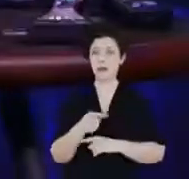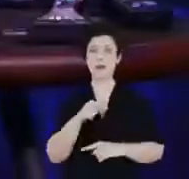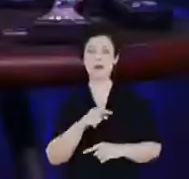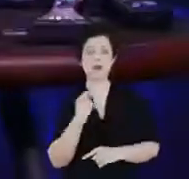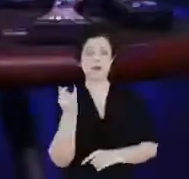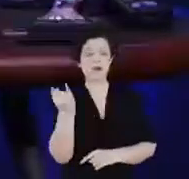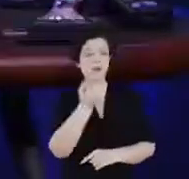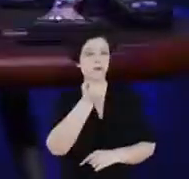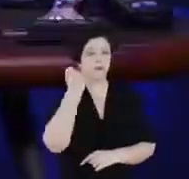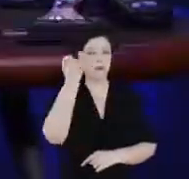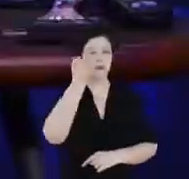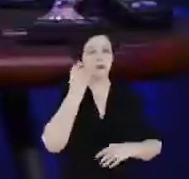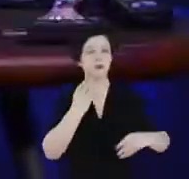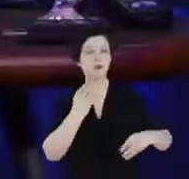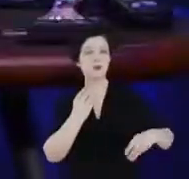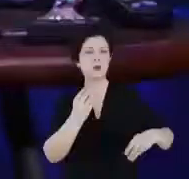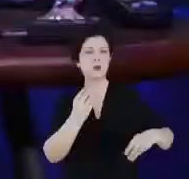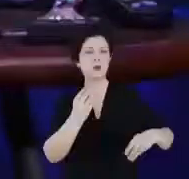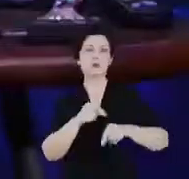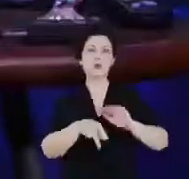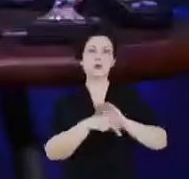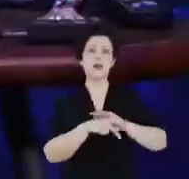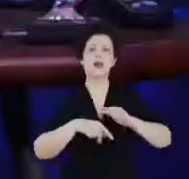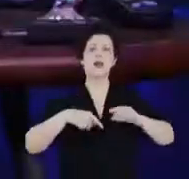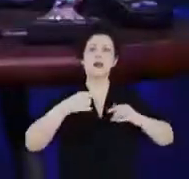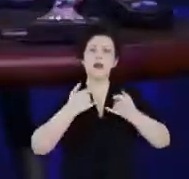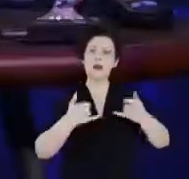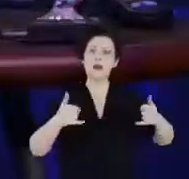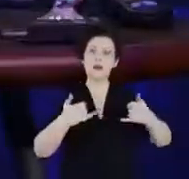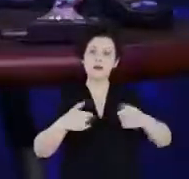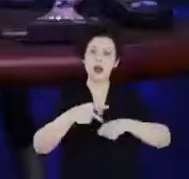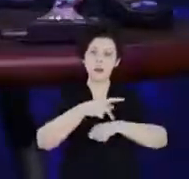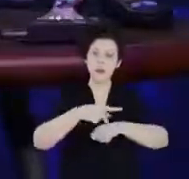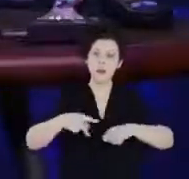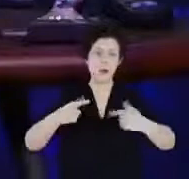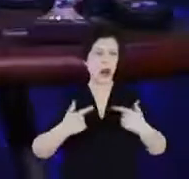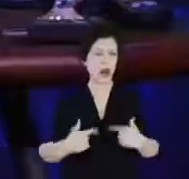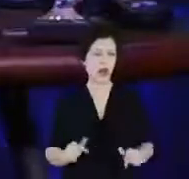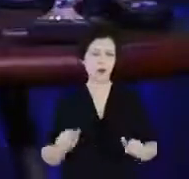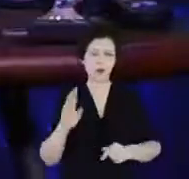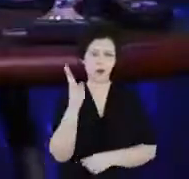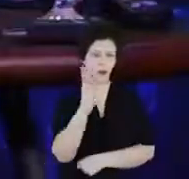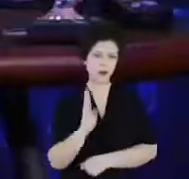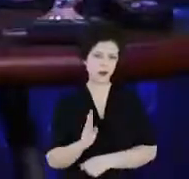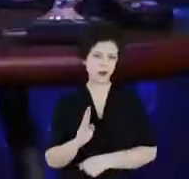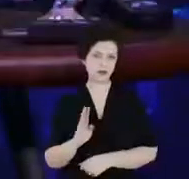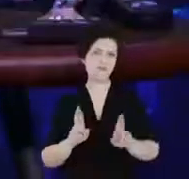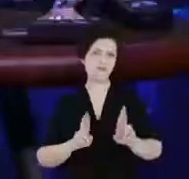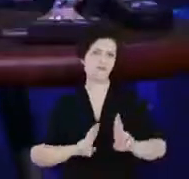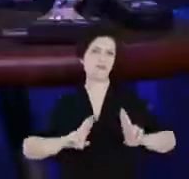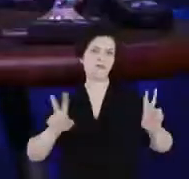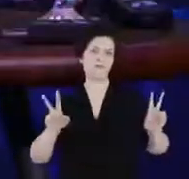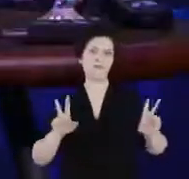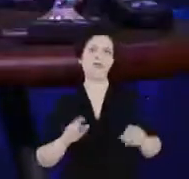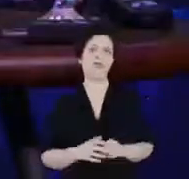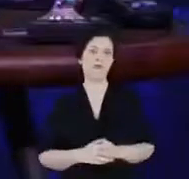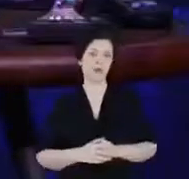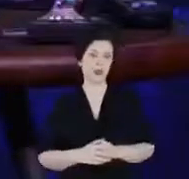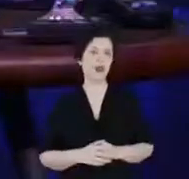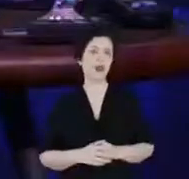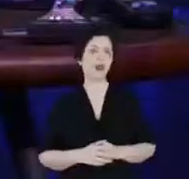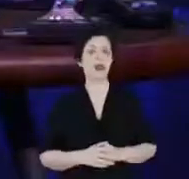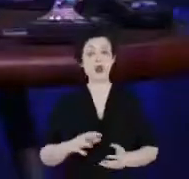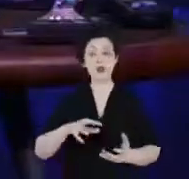importante componente de consumo das energias renováveis. Porque o Brasil, diferente do resto do mundo, o